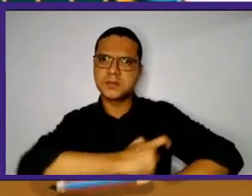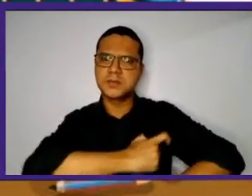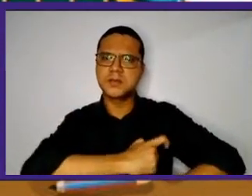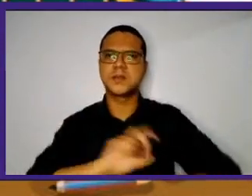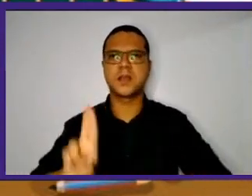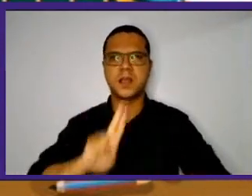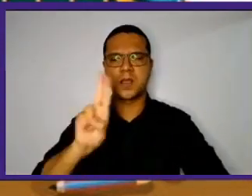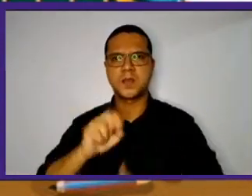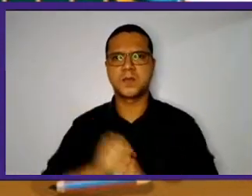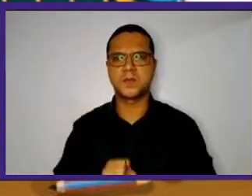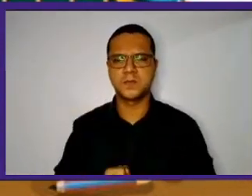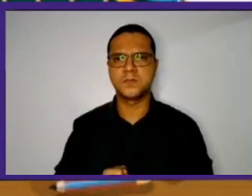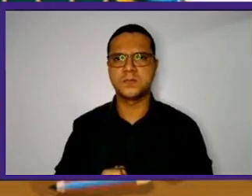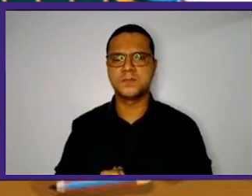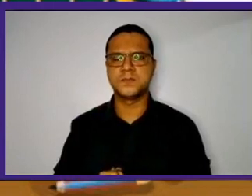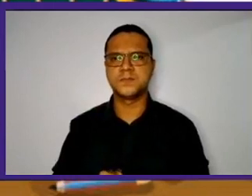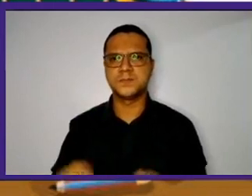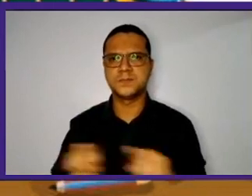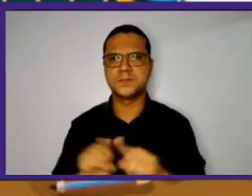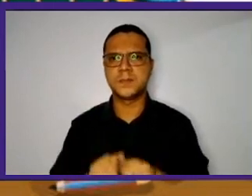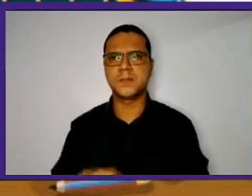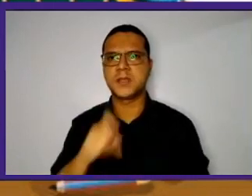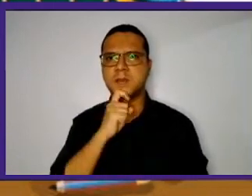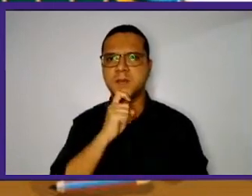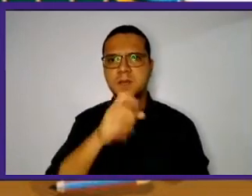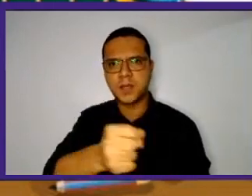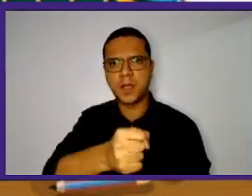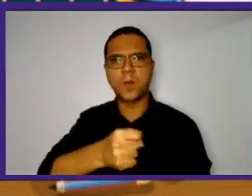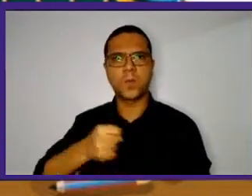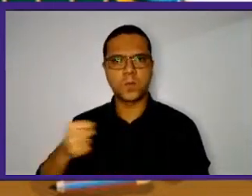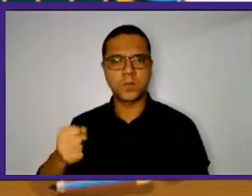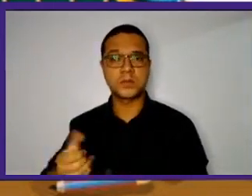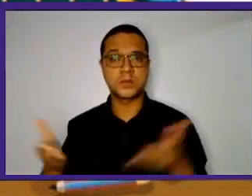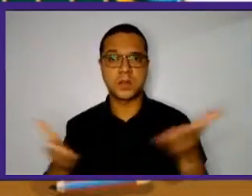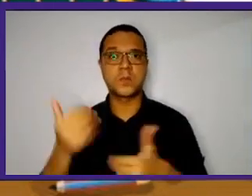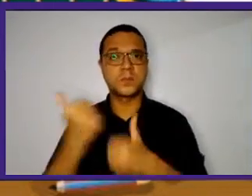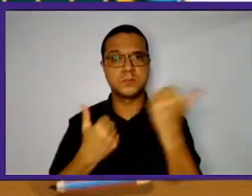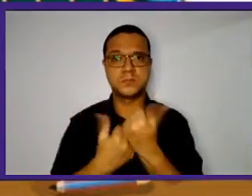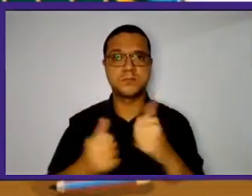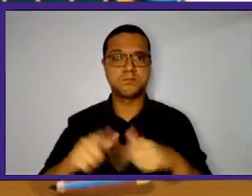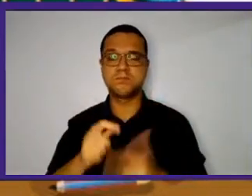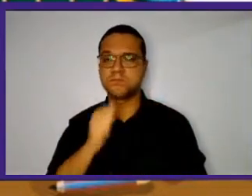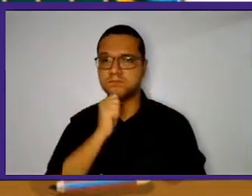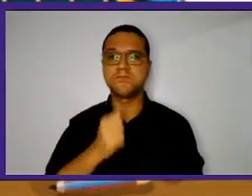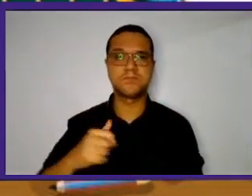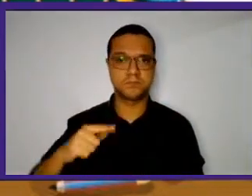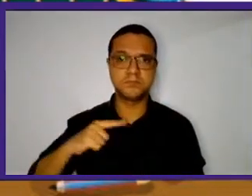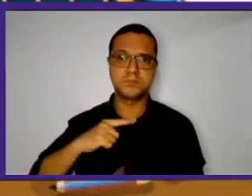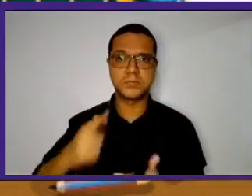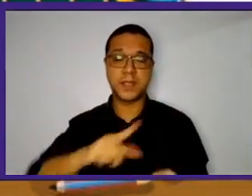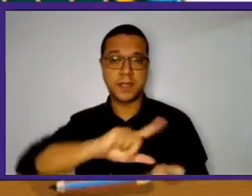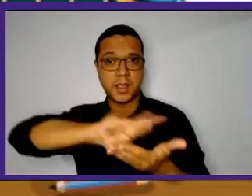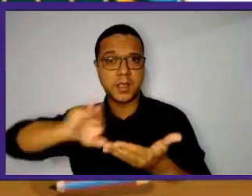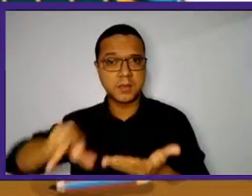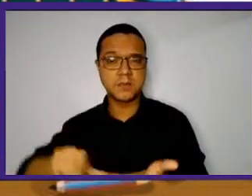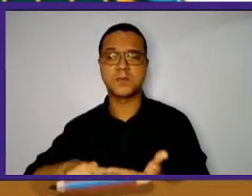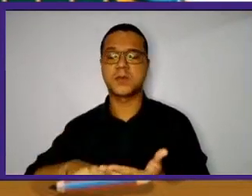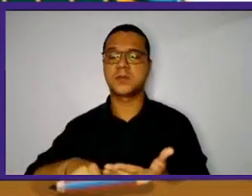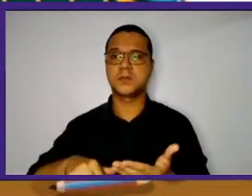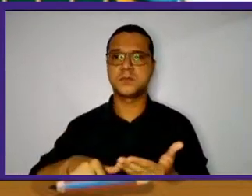em ar-condicionado e em geladeiras, que hoje em dia já foi substituído, mas ainda existem